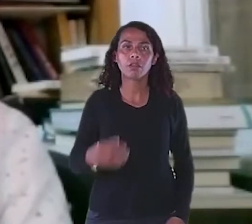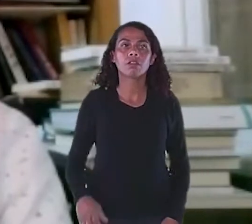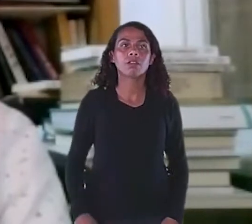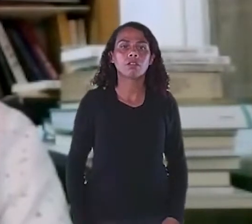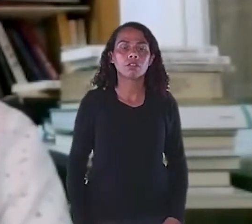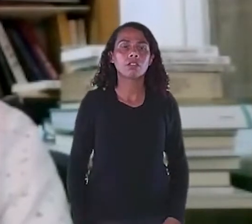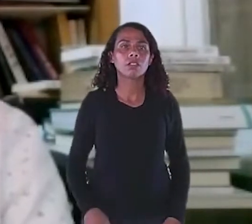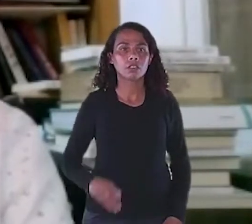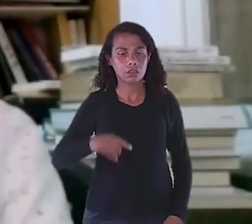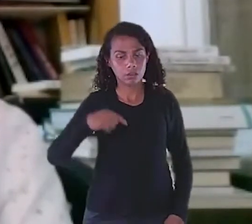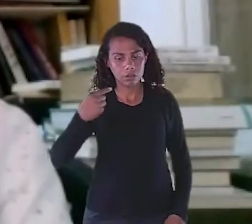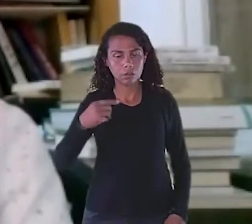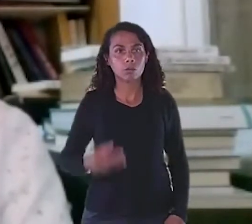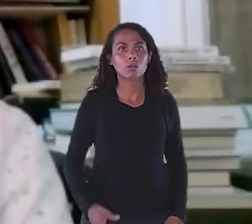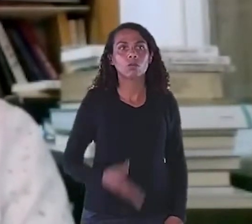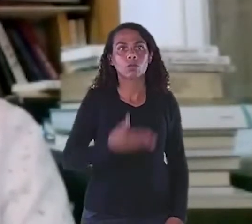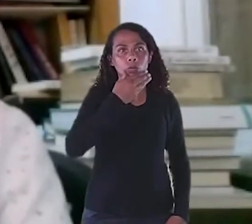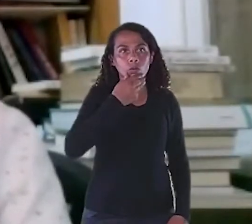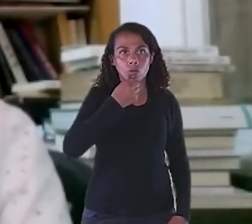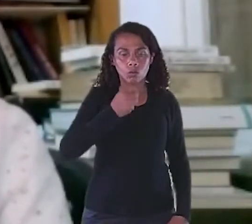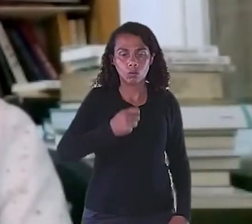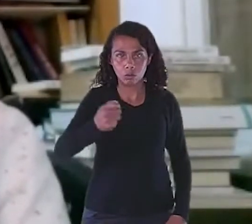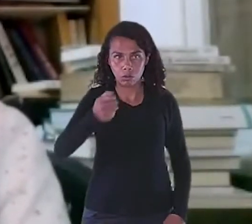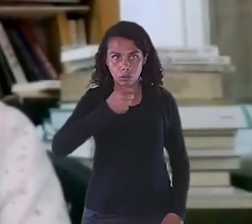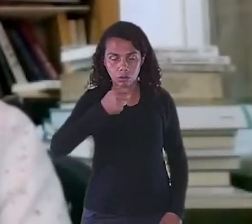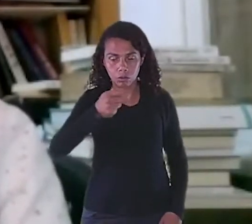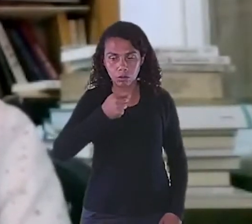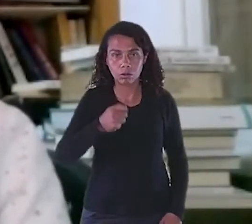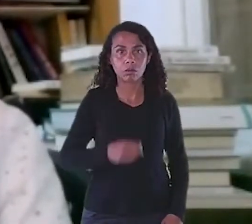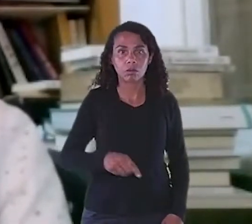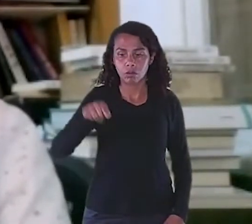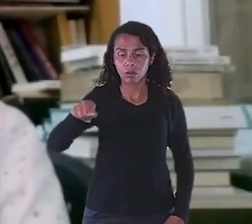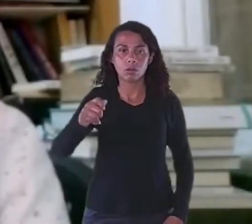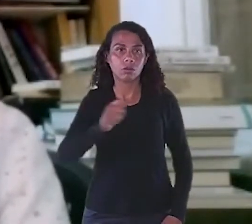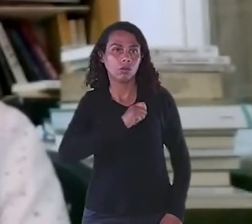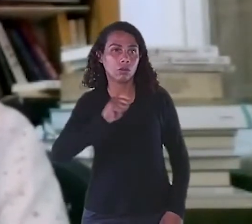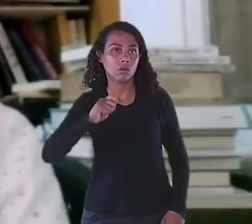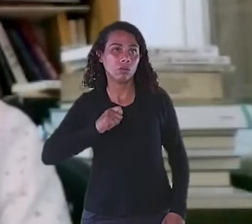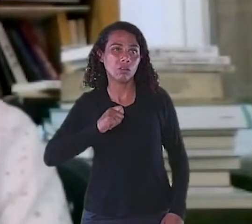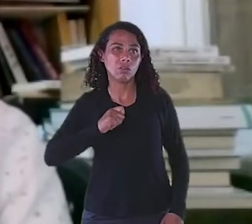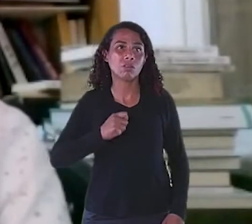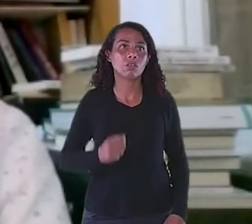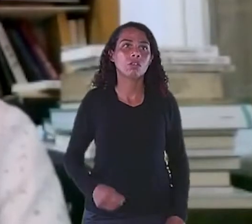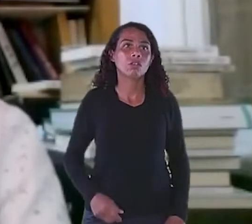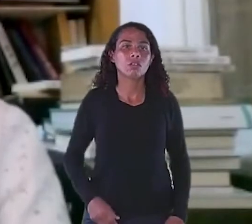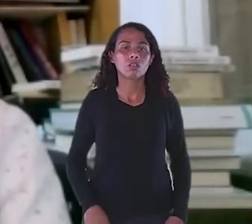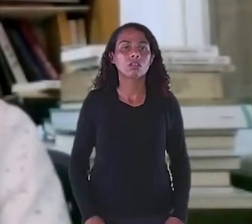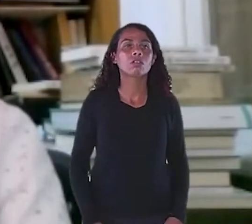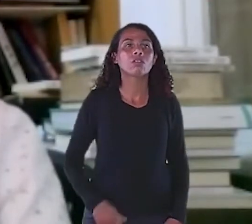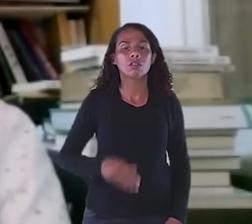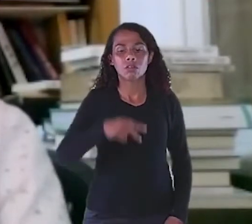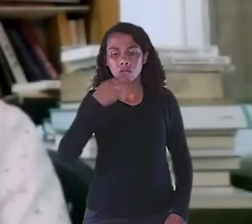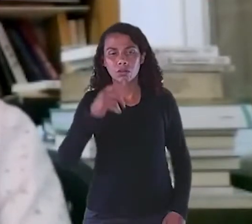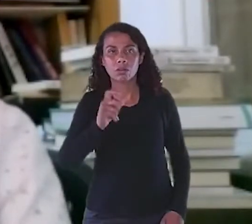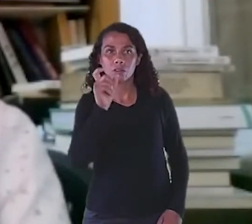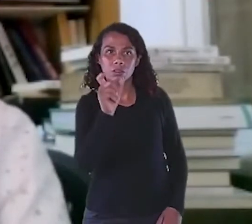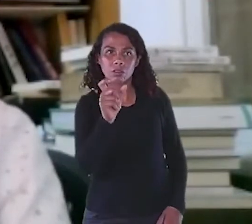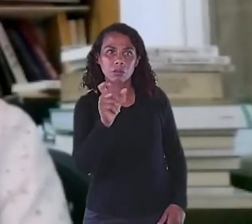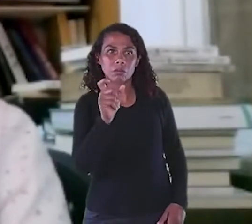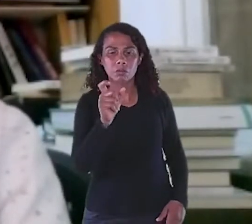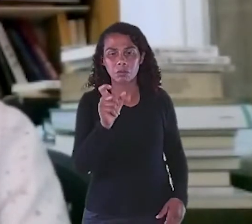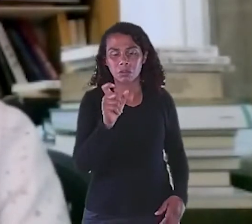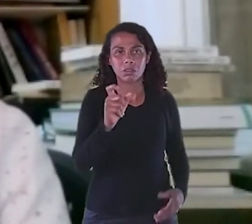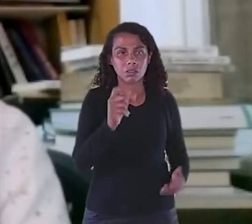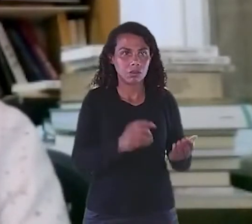muitíssimo. Sabe como? Mas o Murilo era um cara assim. O Otto, volto ao Otto, o Otto era um cara